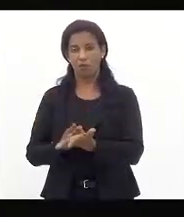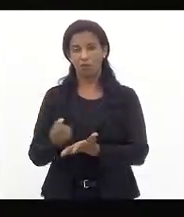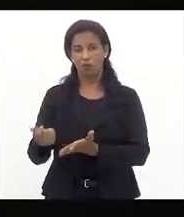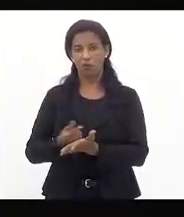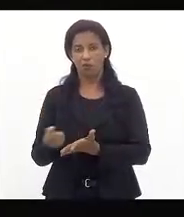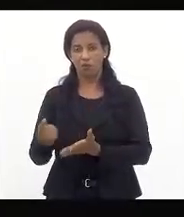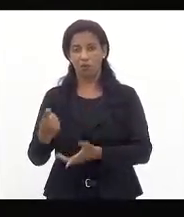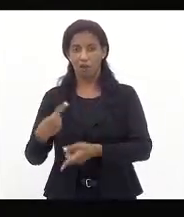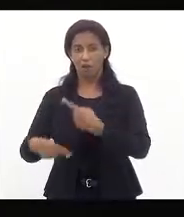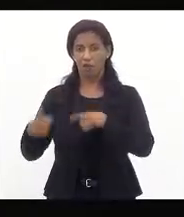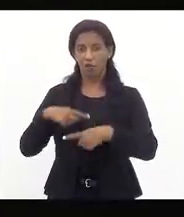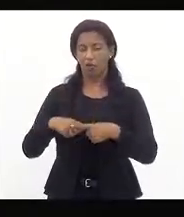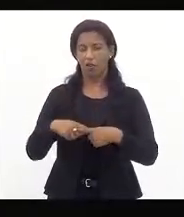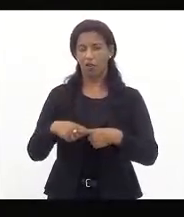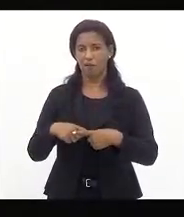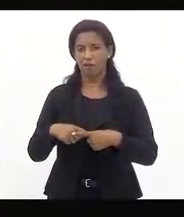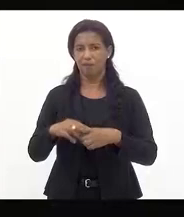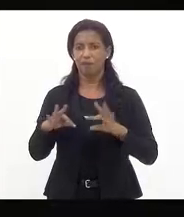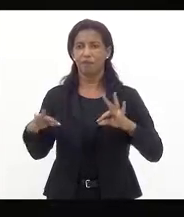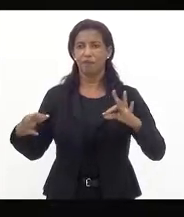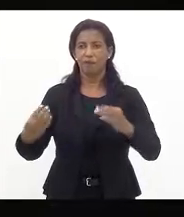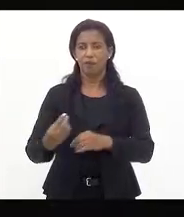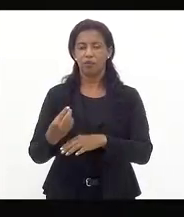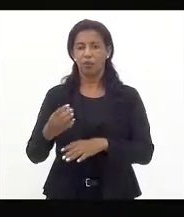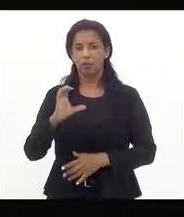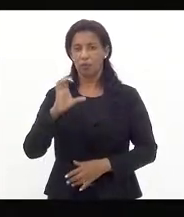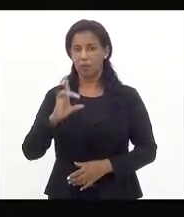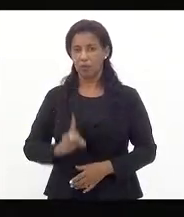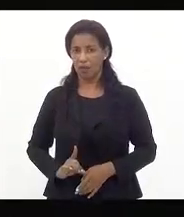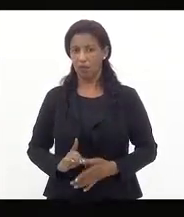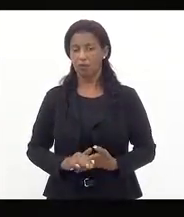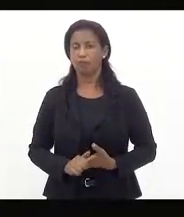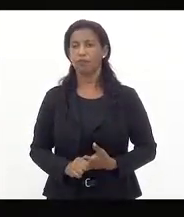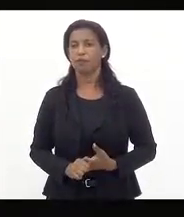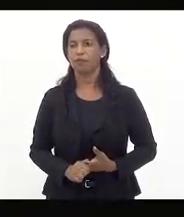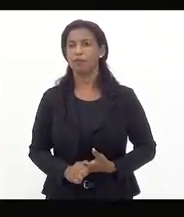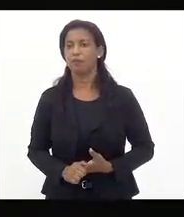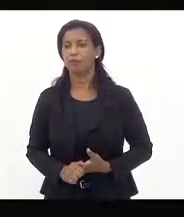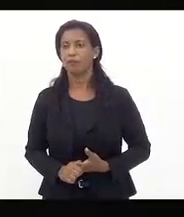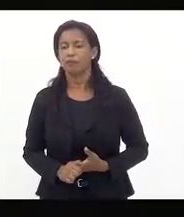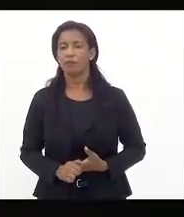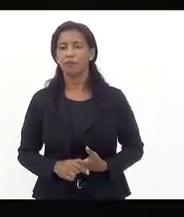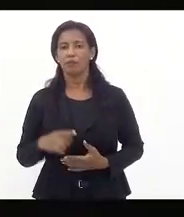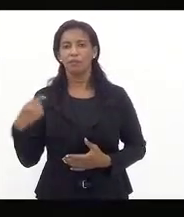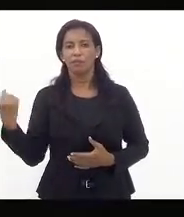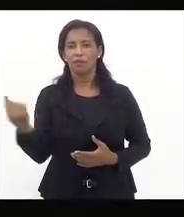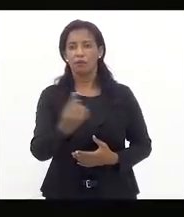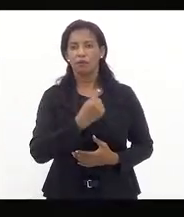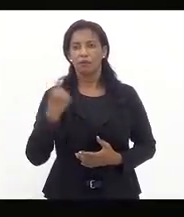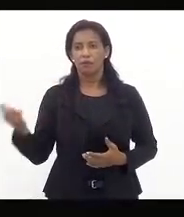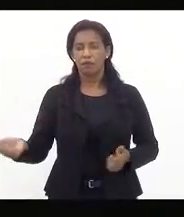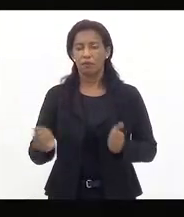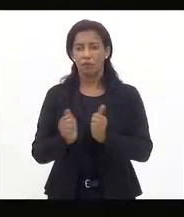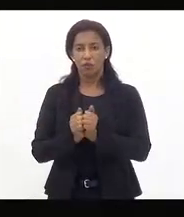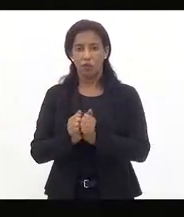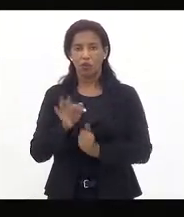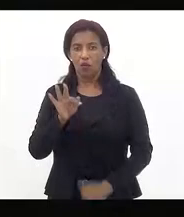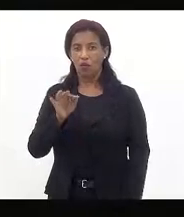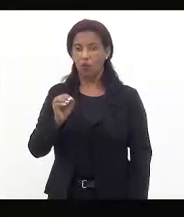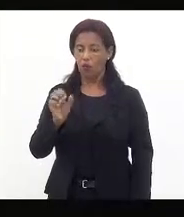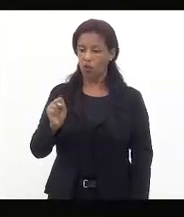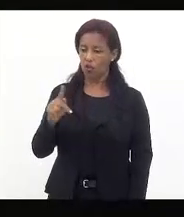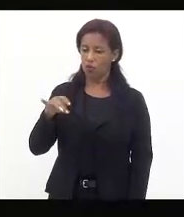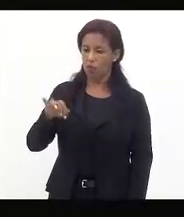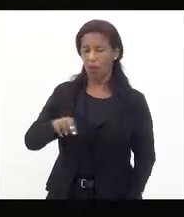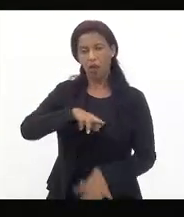investimento retorna para todos os cidadãos e cidadãs. Nós, juntamente com o Fosperge